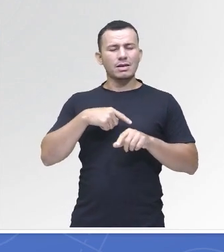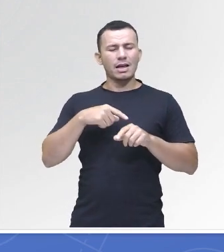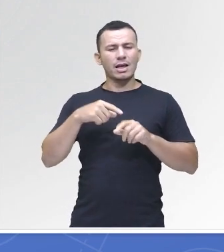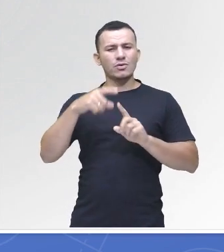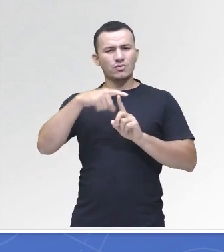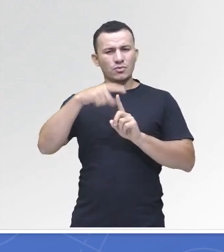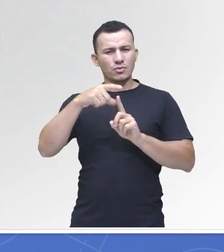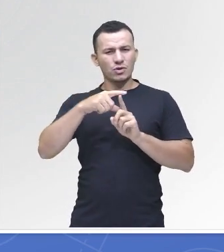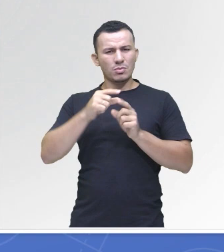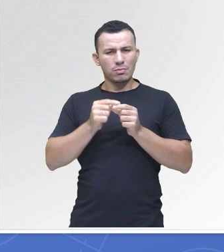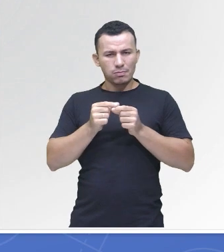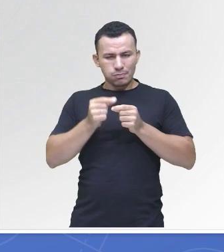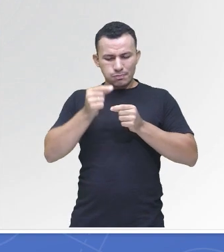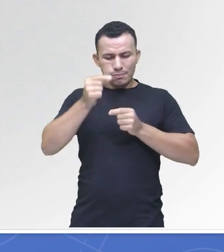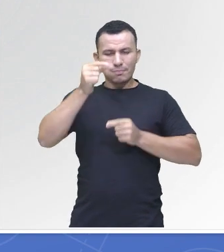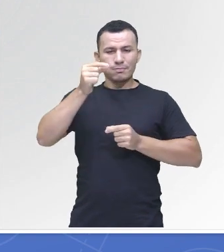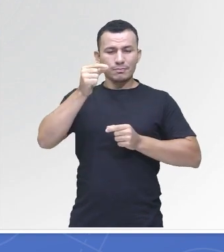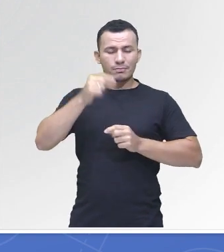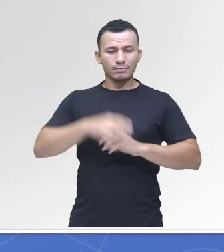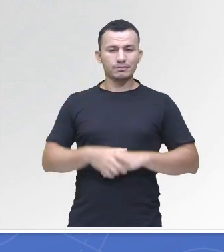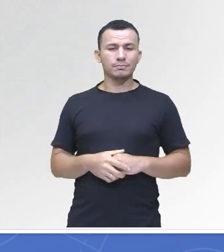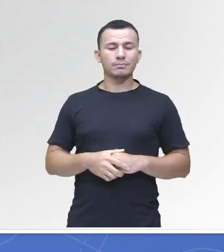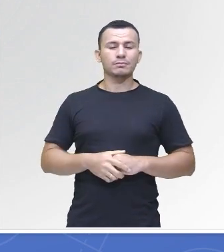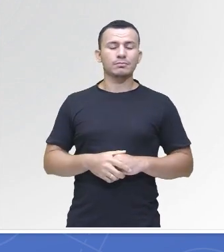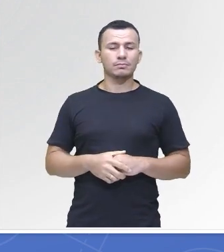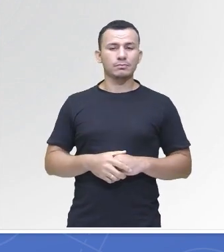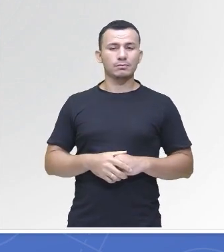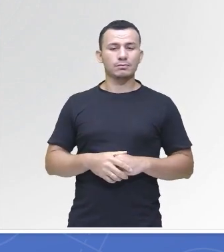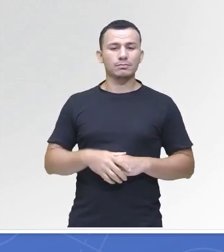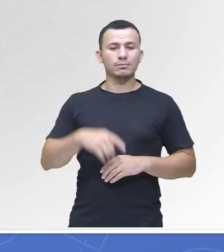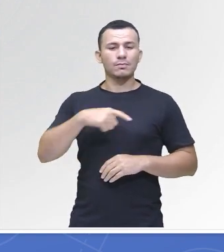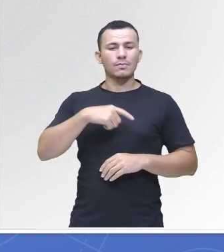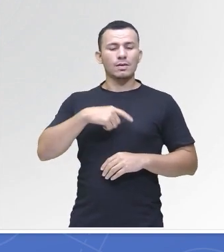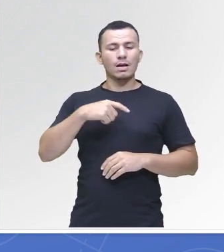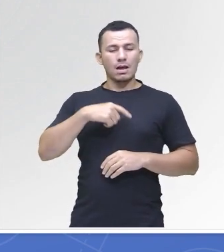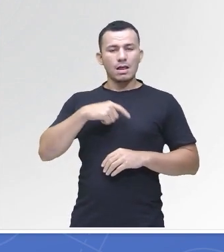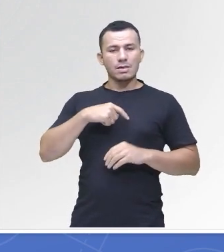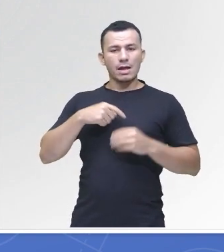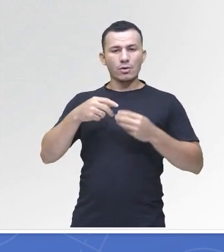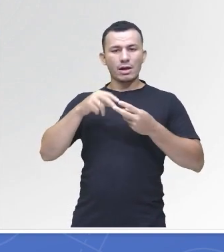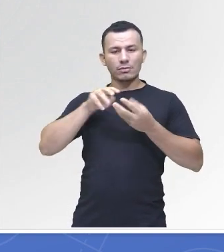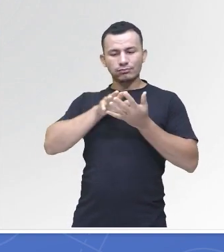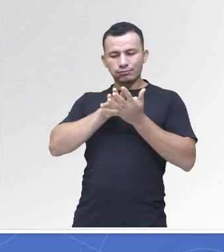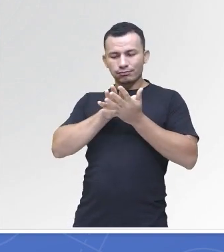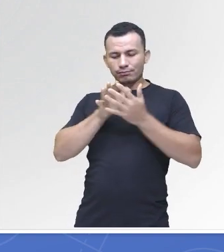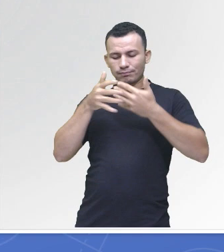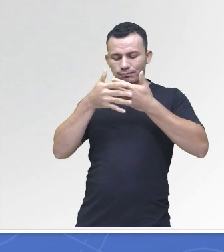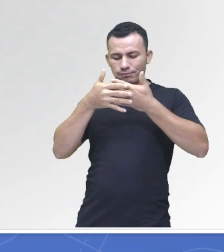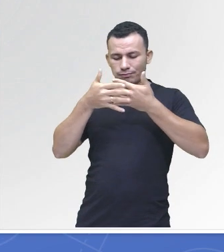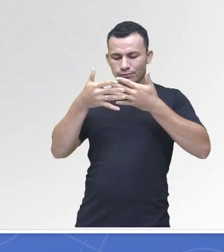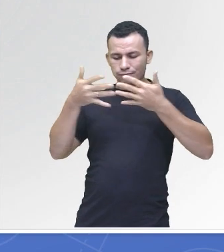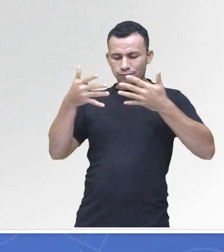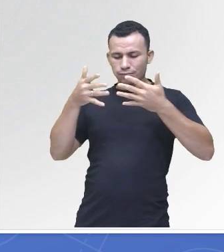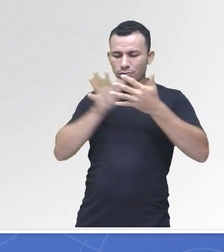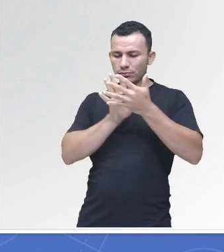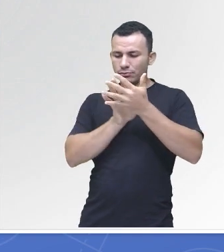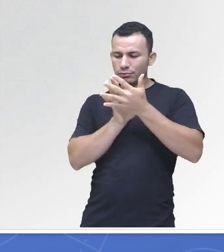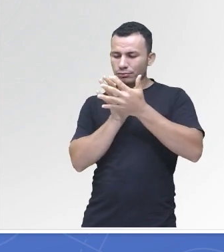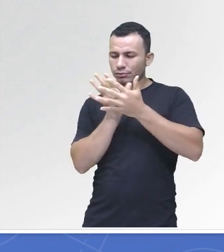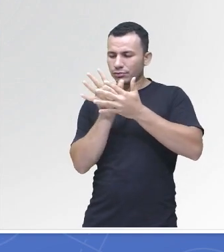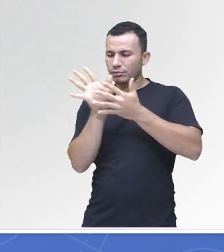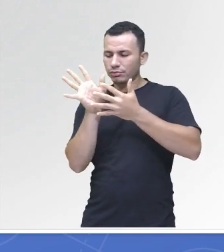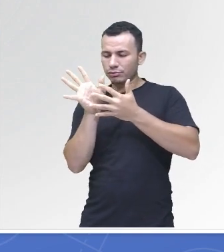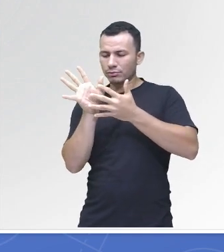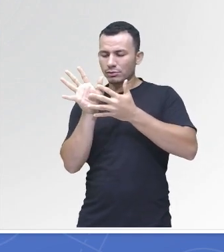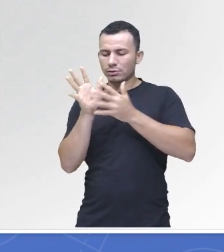espessura maior. As artérias elas vão se ramificando, né, formando ali arteríolas, tá, que está presente em